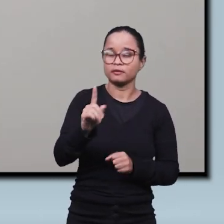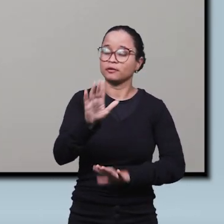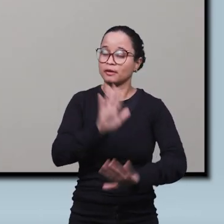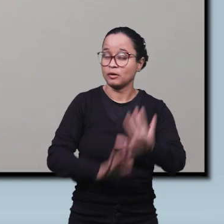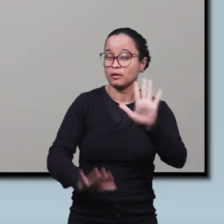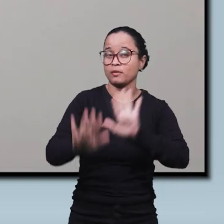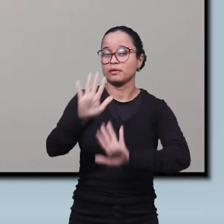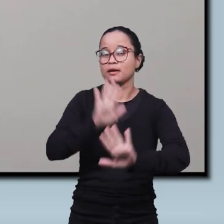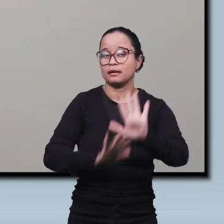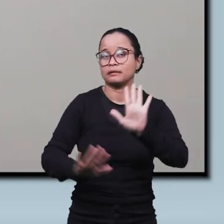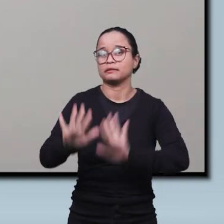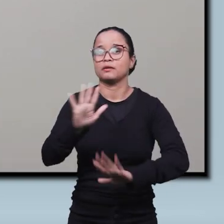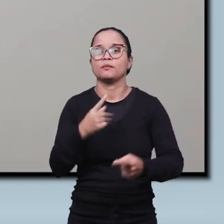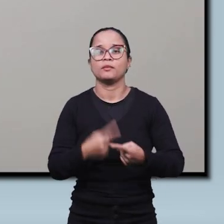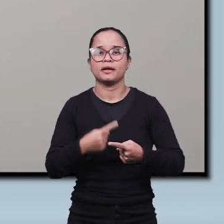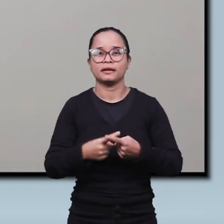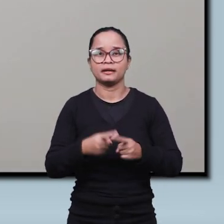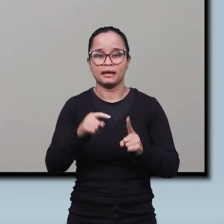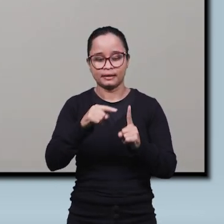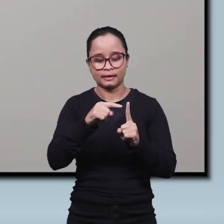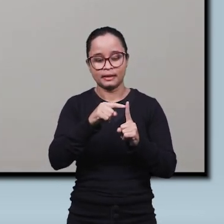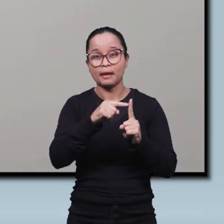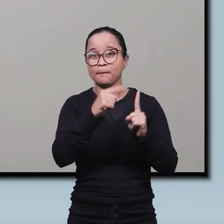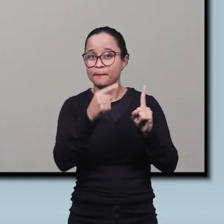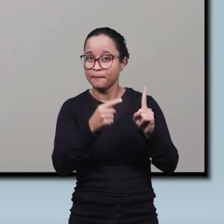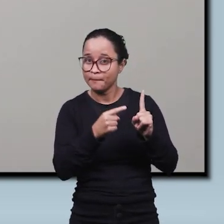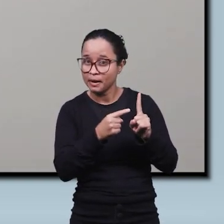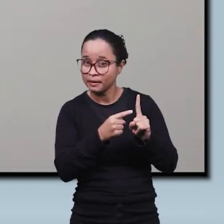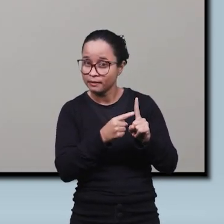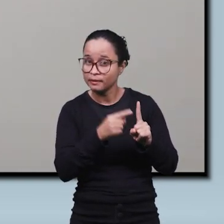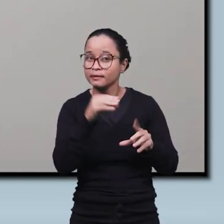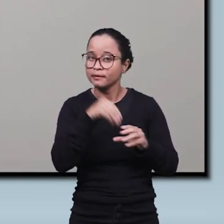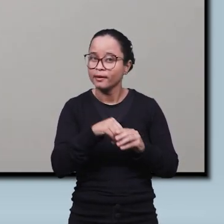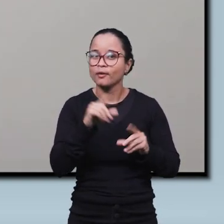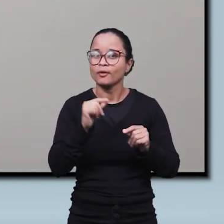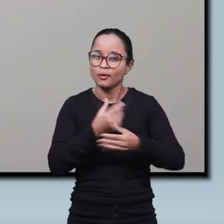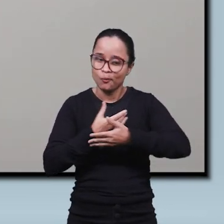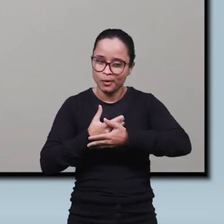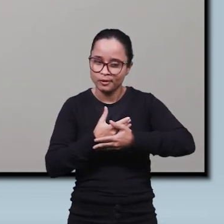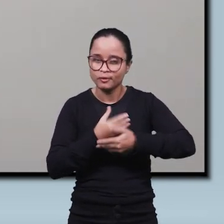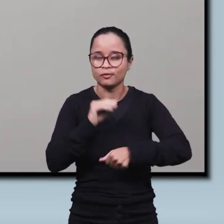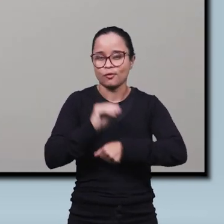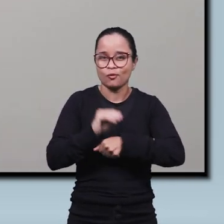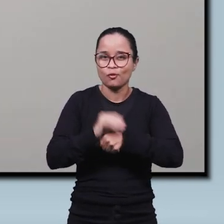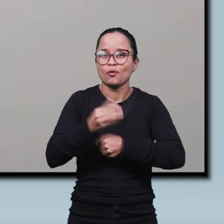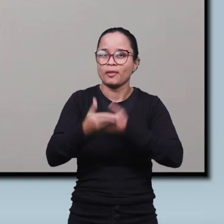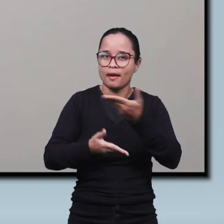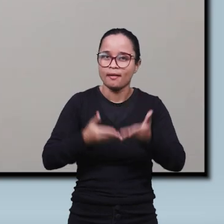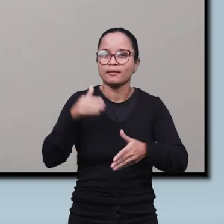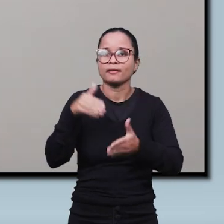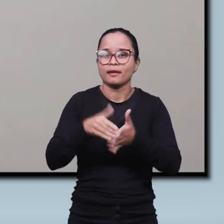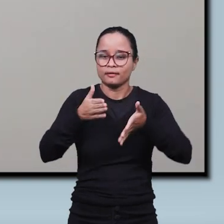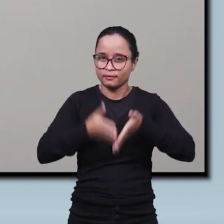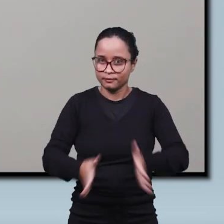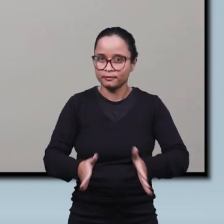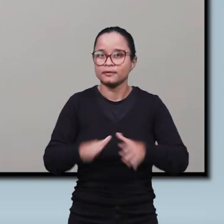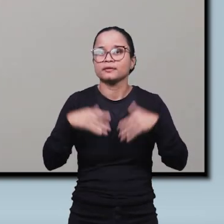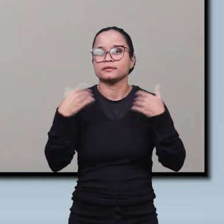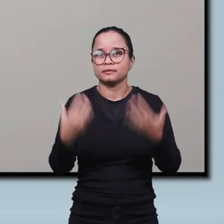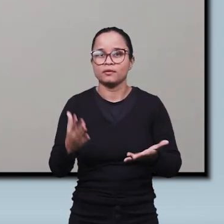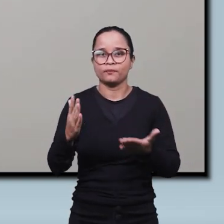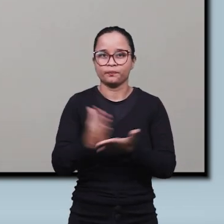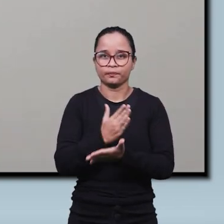até porque tem um bebezinho ali que está sendo preservado até o seu nascimento. Então, existe já